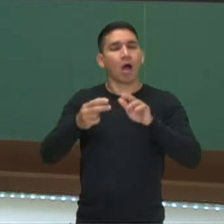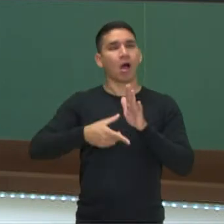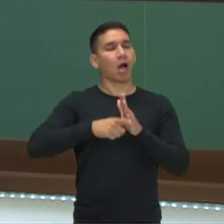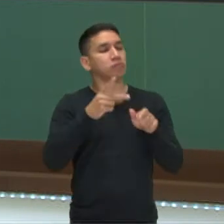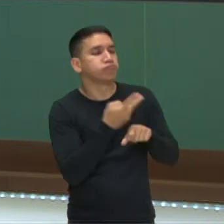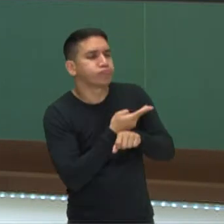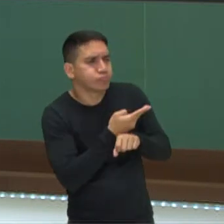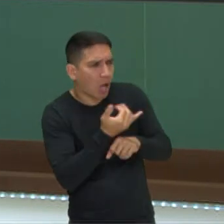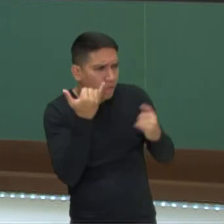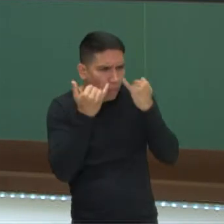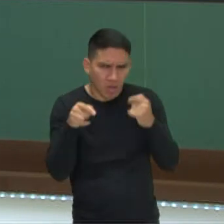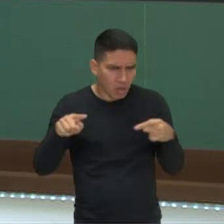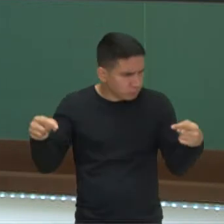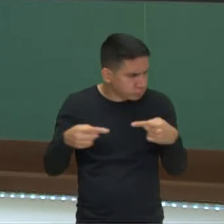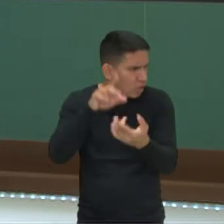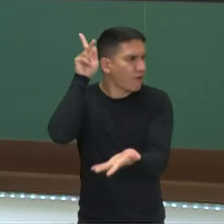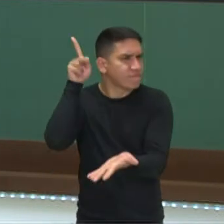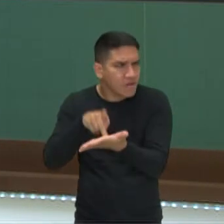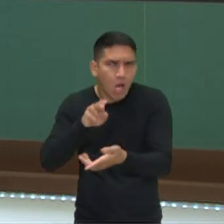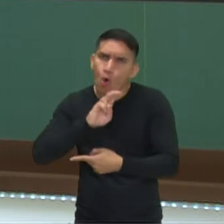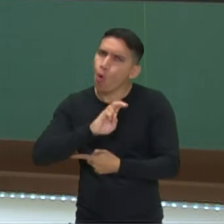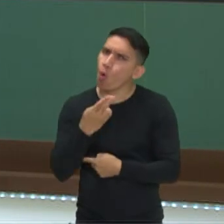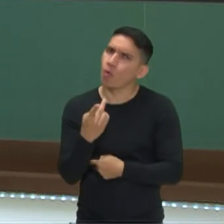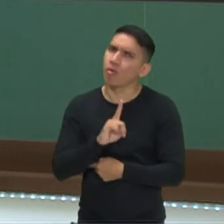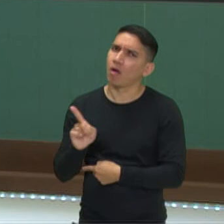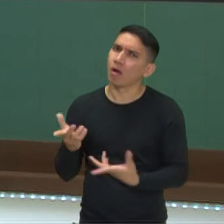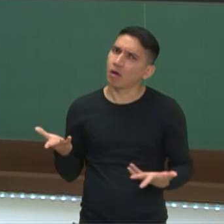verídica, ou seja, verdadeira ou não.